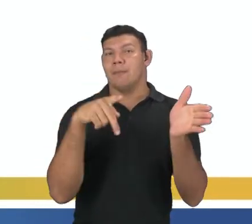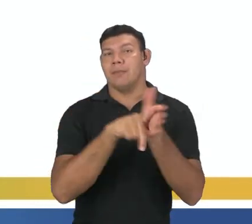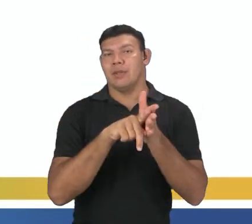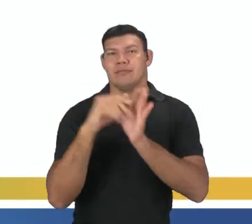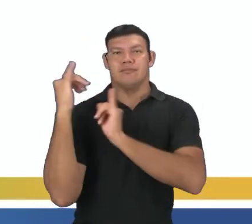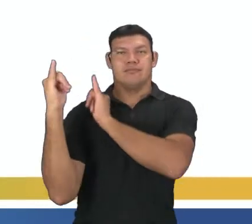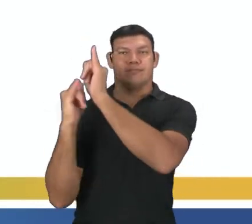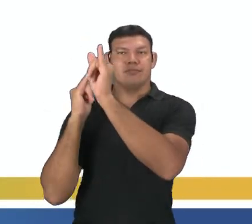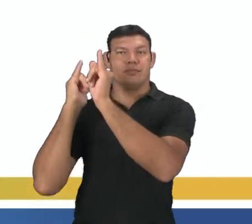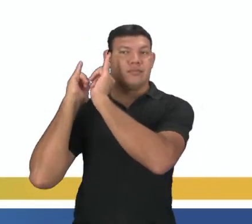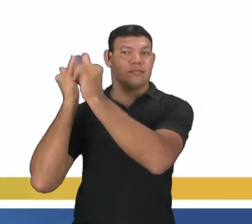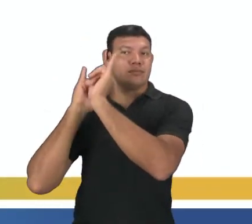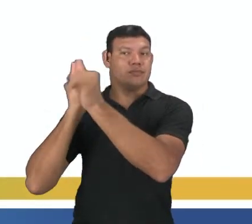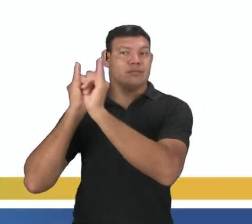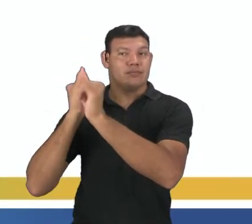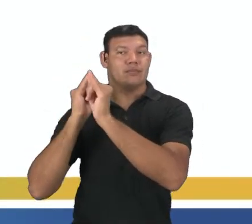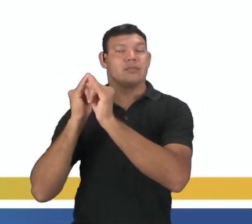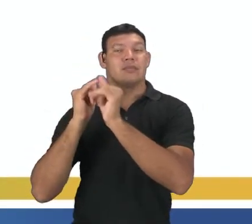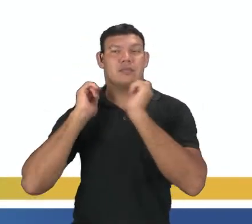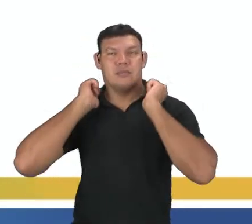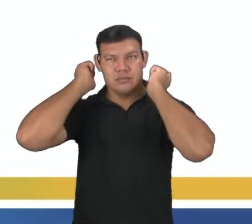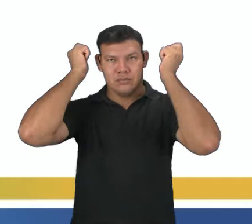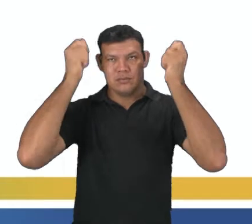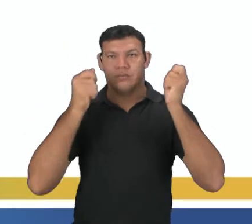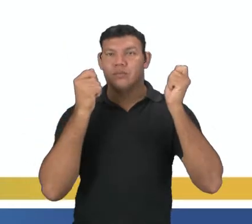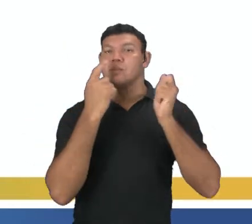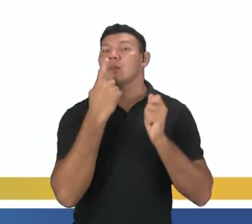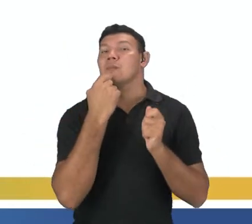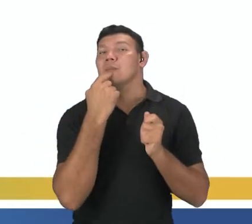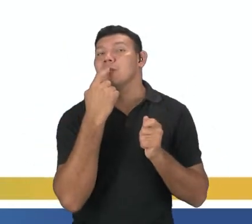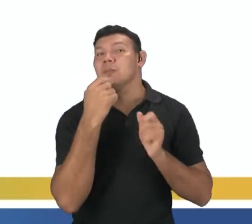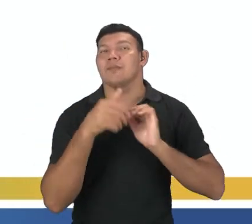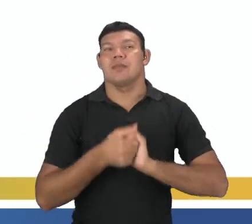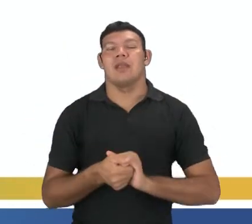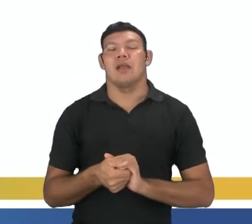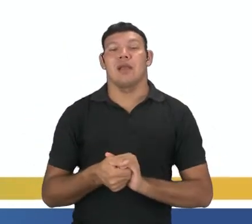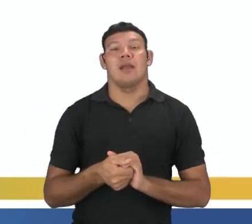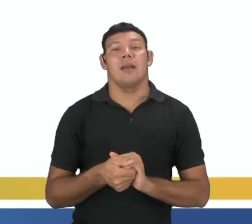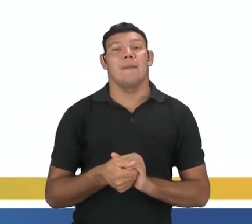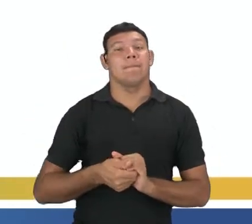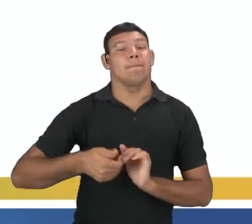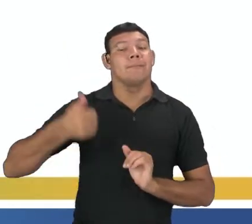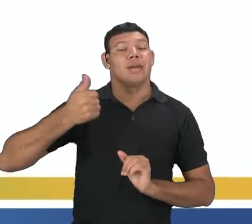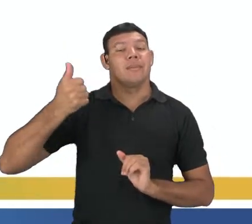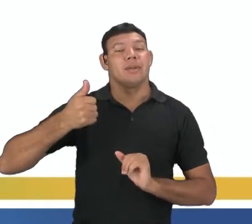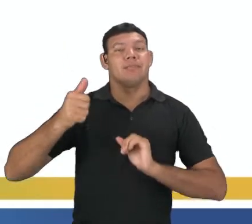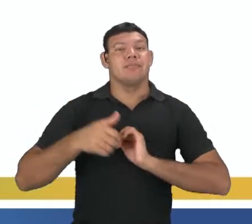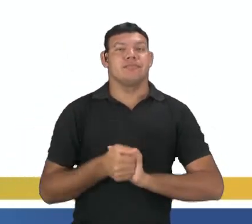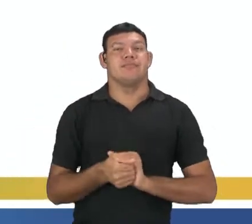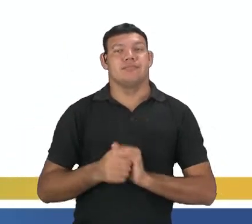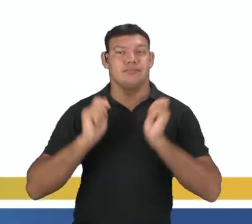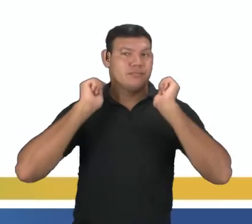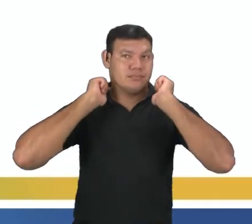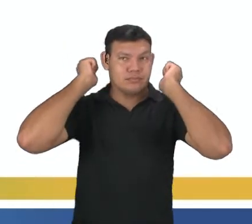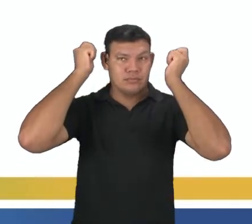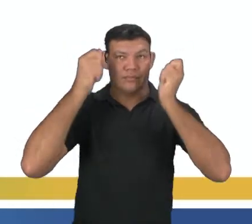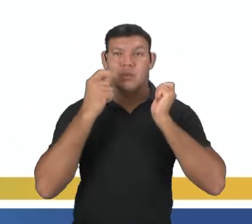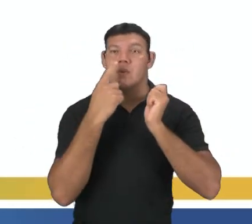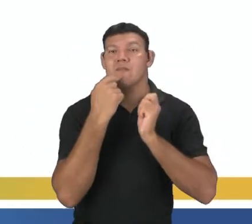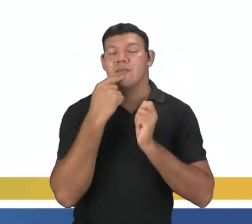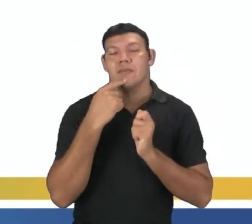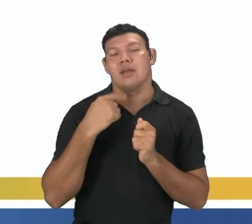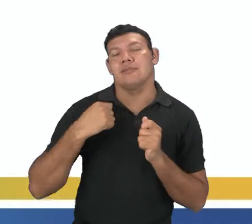fada Chapeuzinho Vermelho, o que acontece? Qual é a primeira situação que gera? Chapeuzinho vai deixar os doces